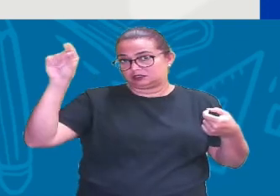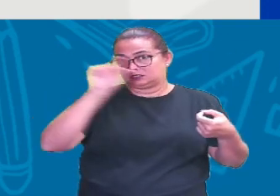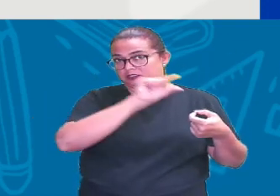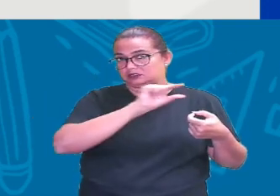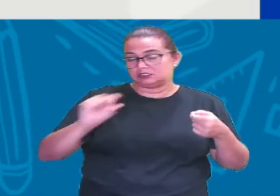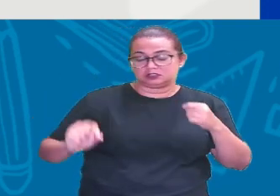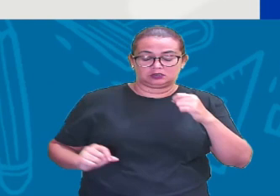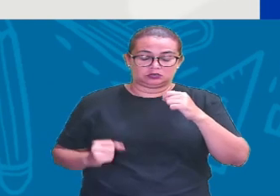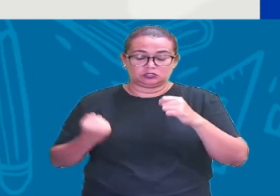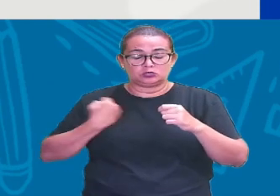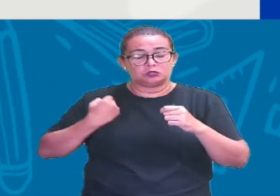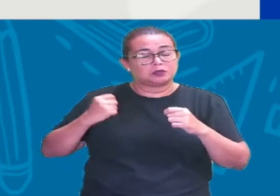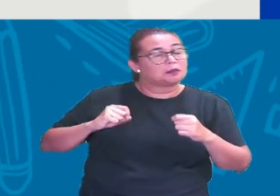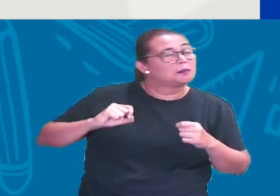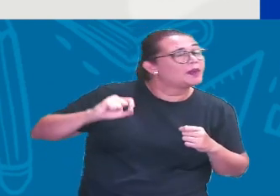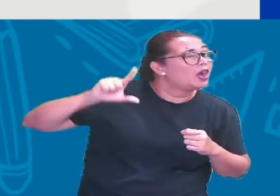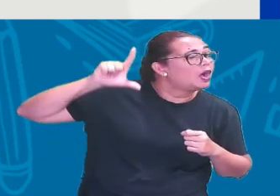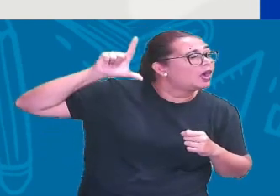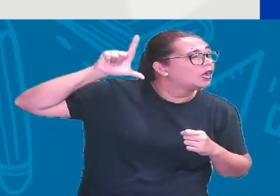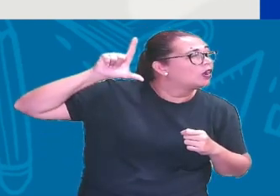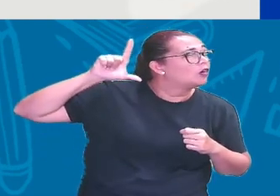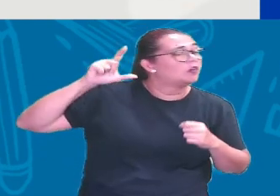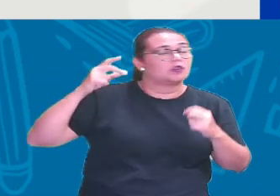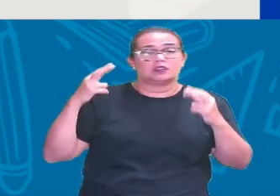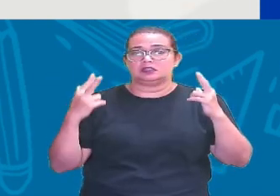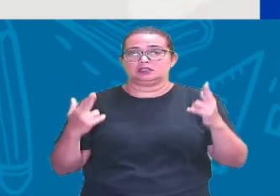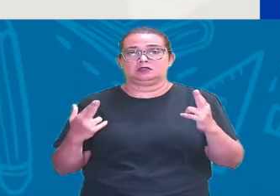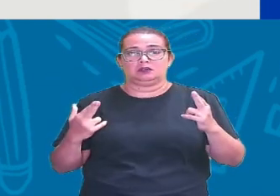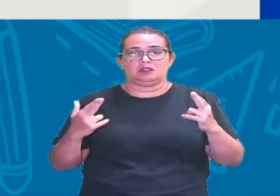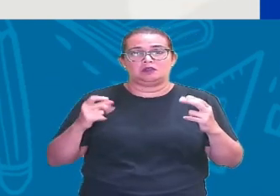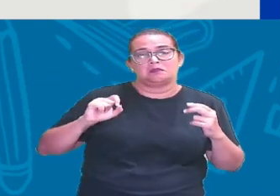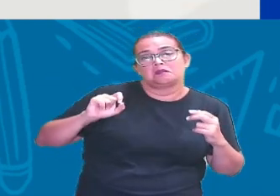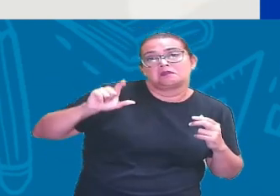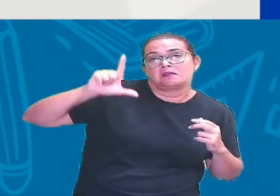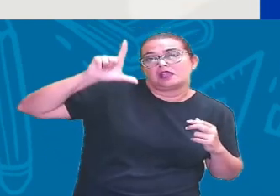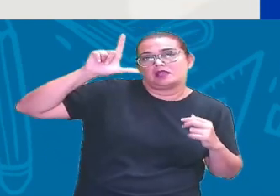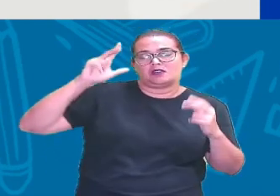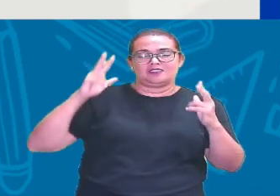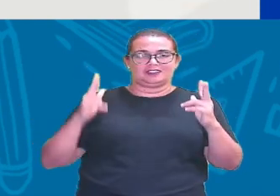o maior divisor que 10 e